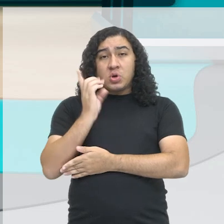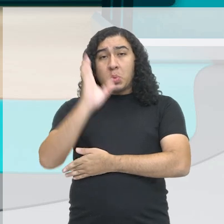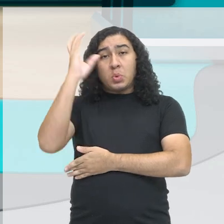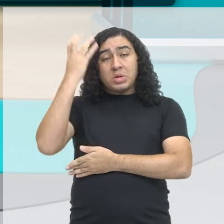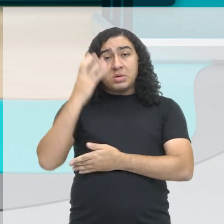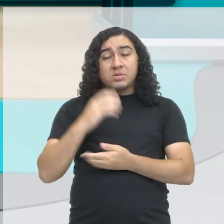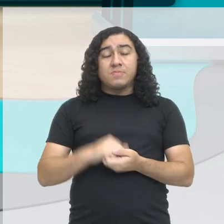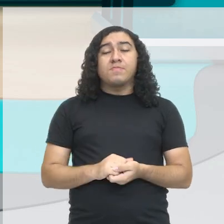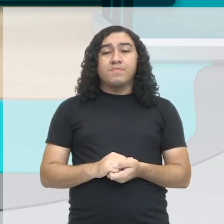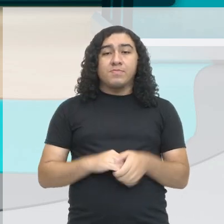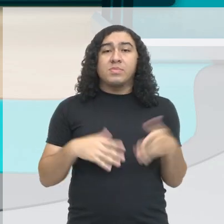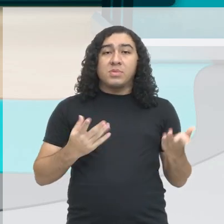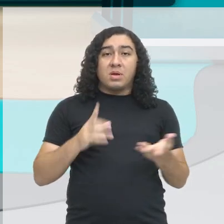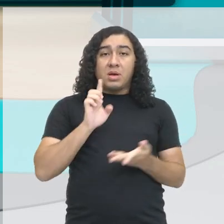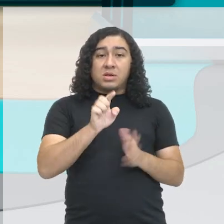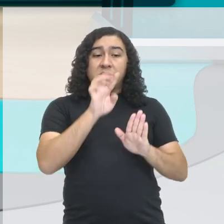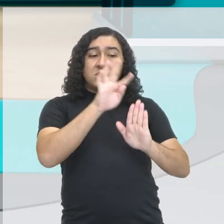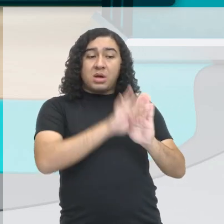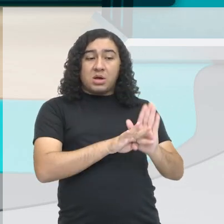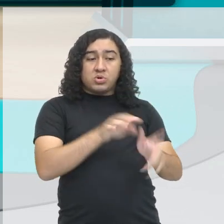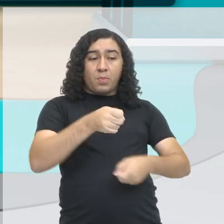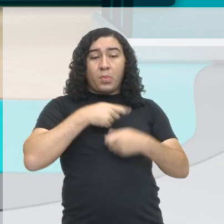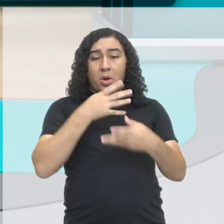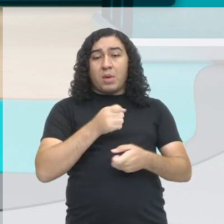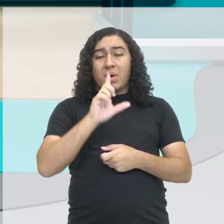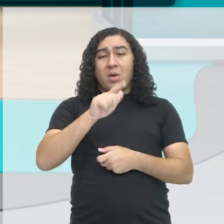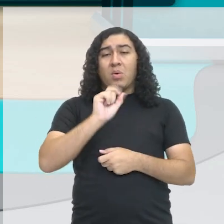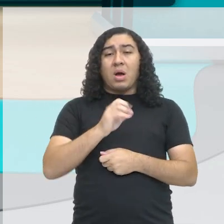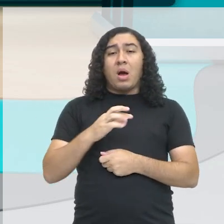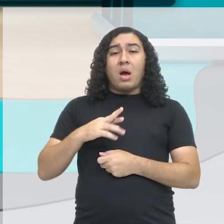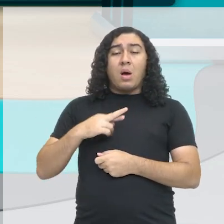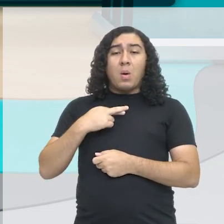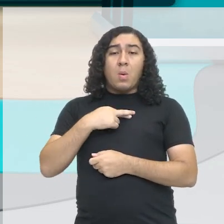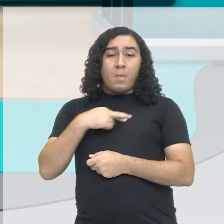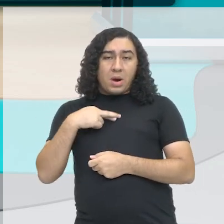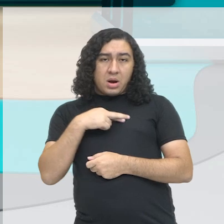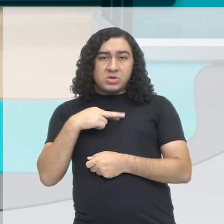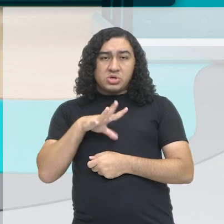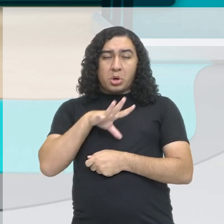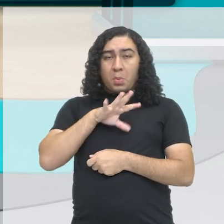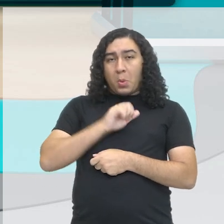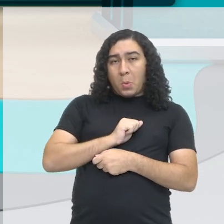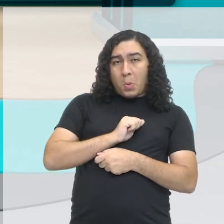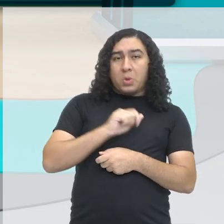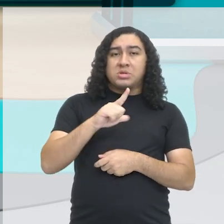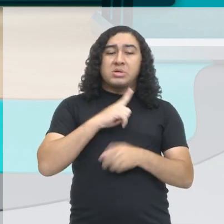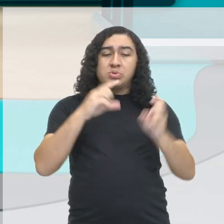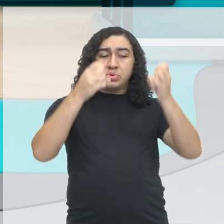das músicas da Jovem Guarda eram muito românticas e falavam